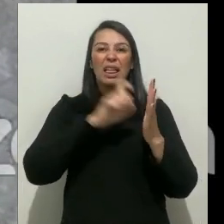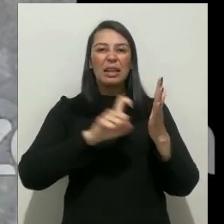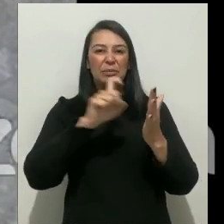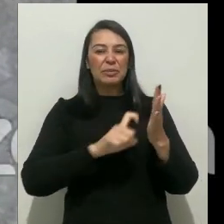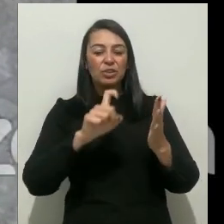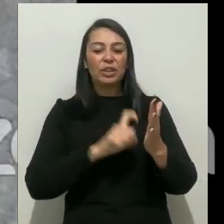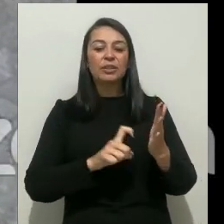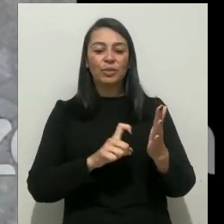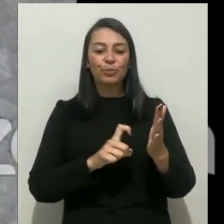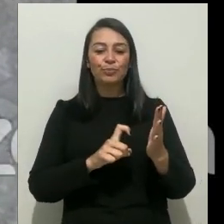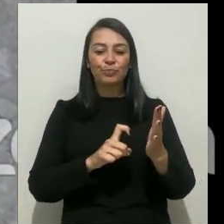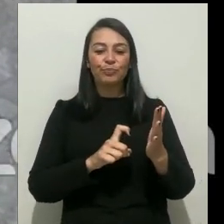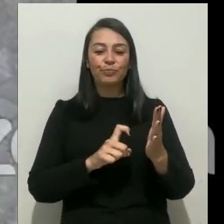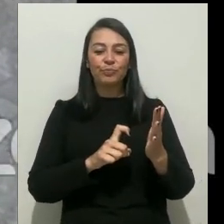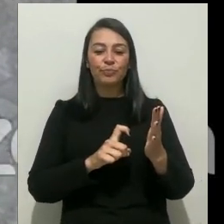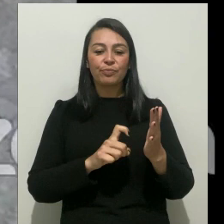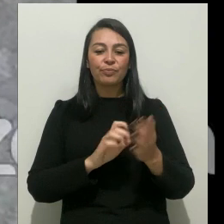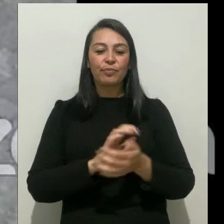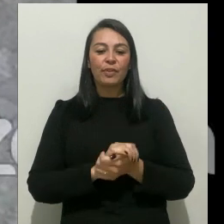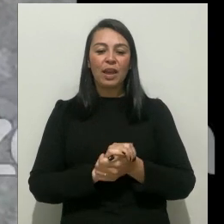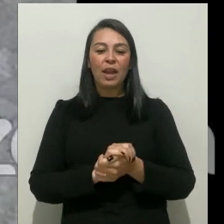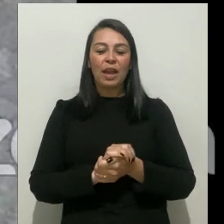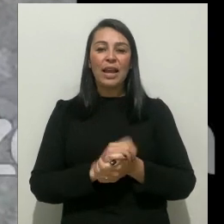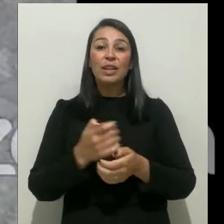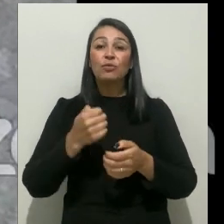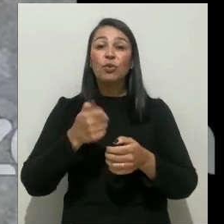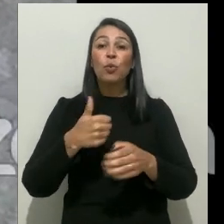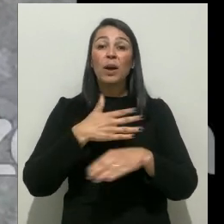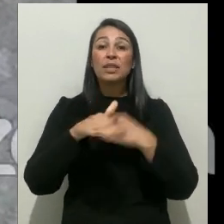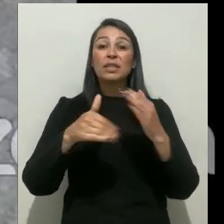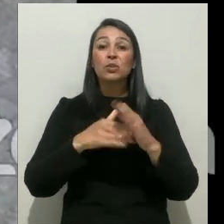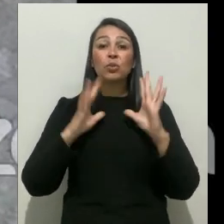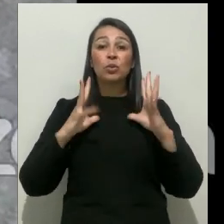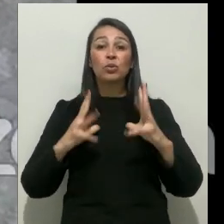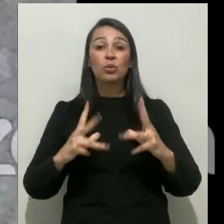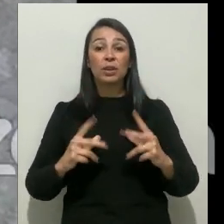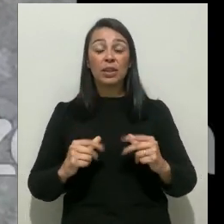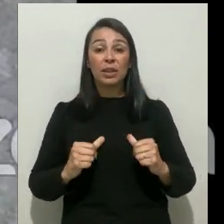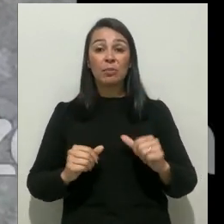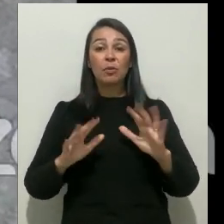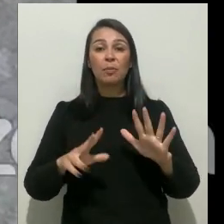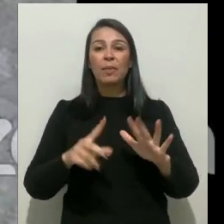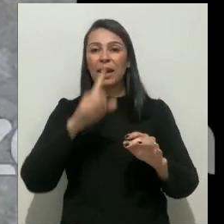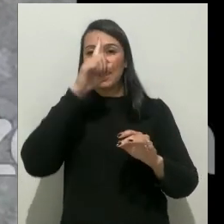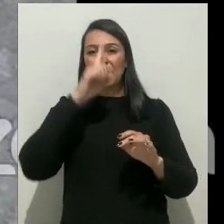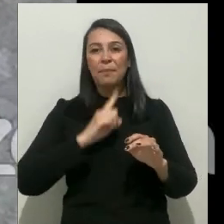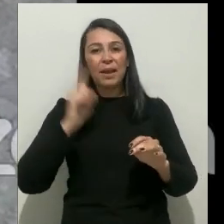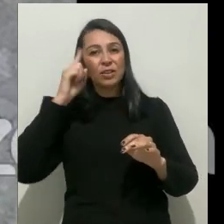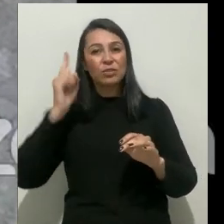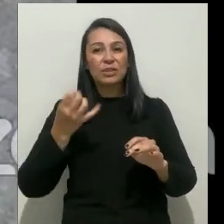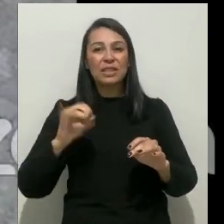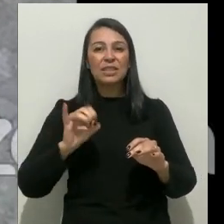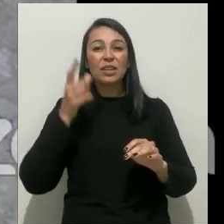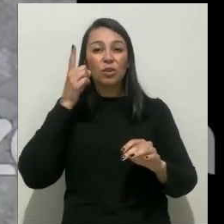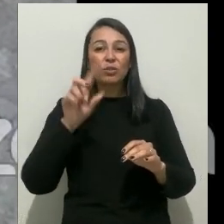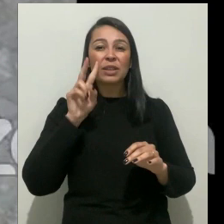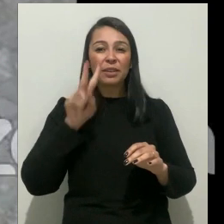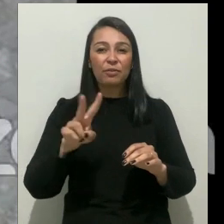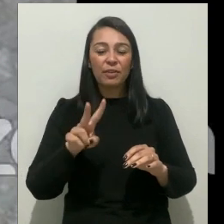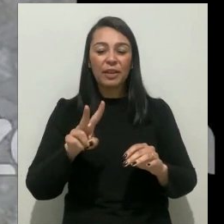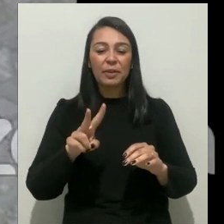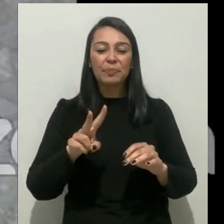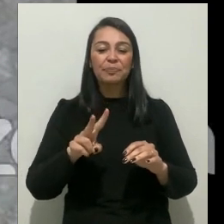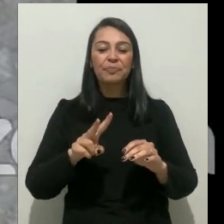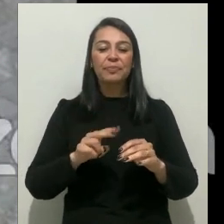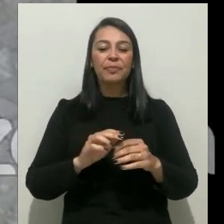Ele ficou praticamente todo limpo, mas essa imagem aqui, eu não sei se vocês vão conseguir ver, porque é muito sutil.